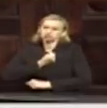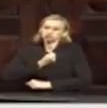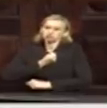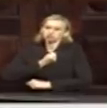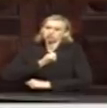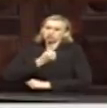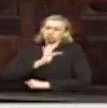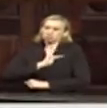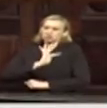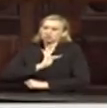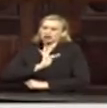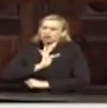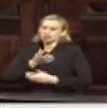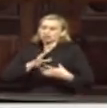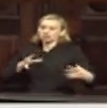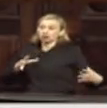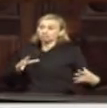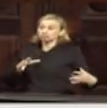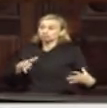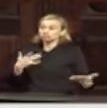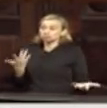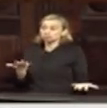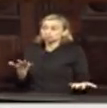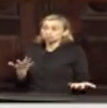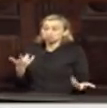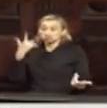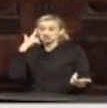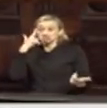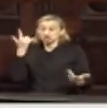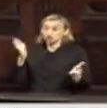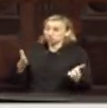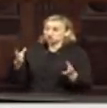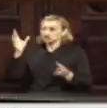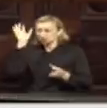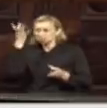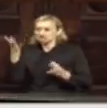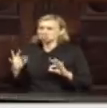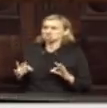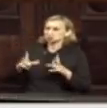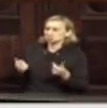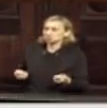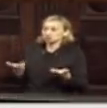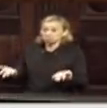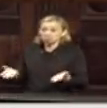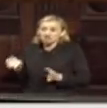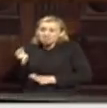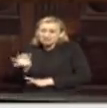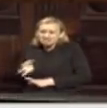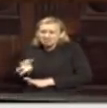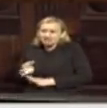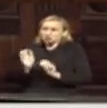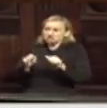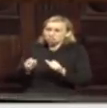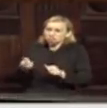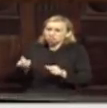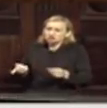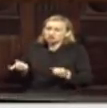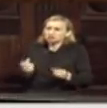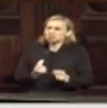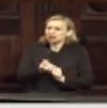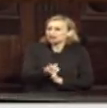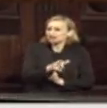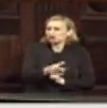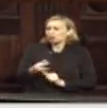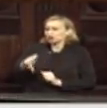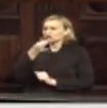Polícia Militar, pena que não puderam ficar para ouvir todos os debates, porque certamente poderiam sair daqui com uma opinião diferente